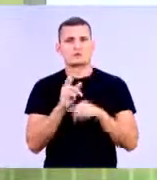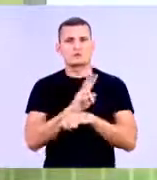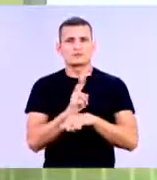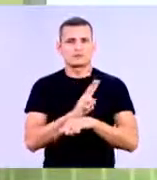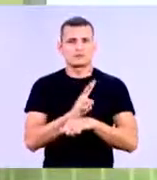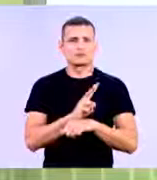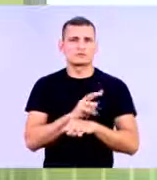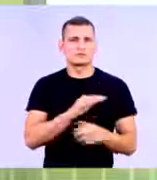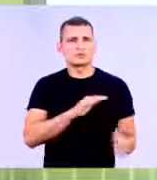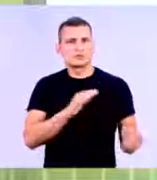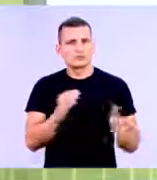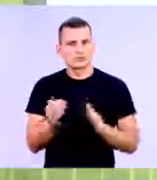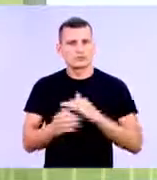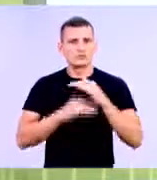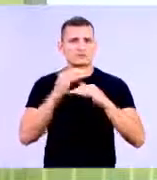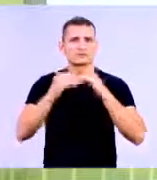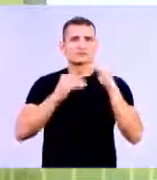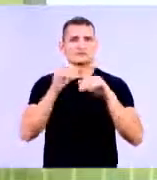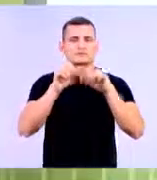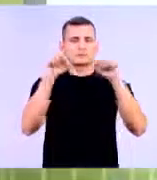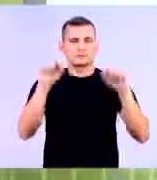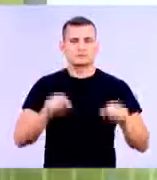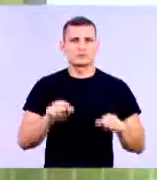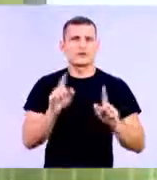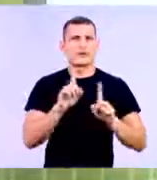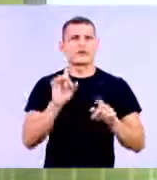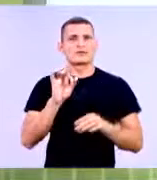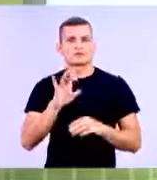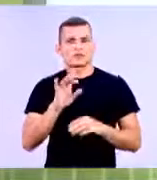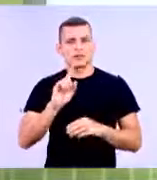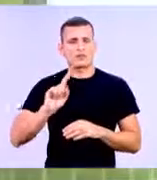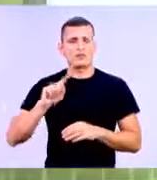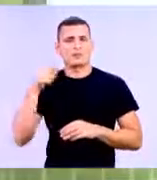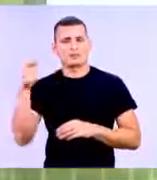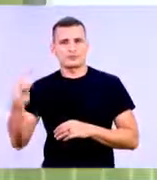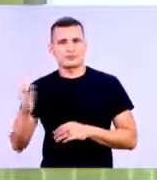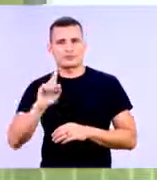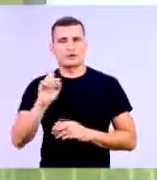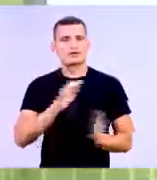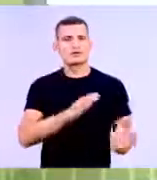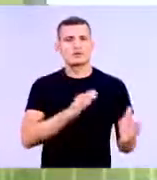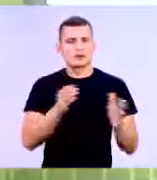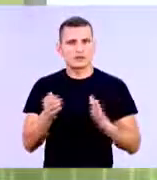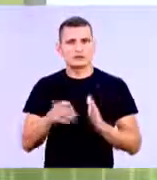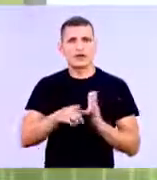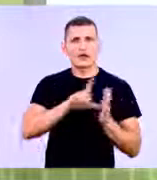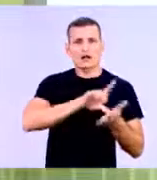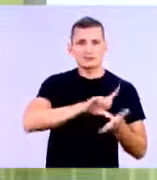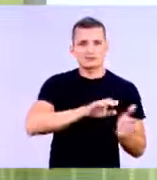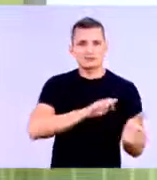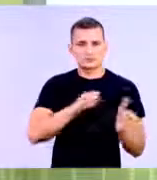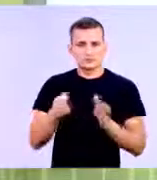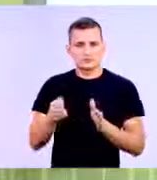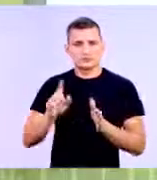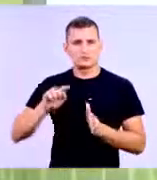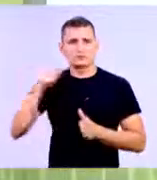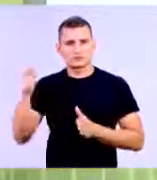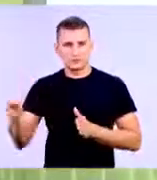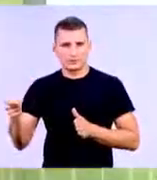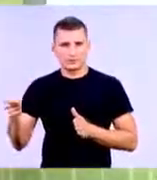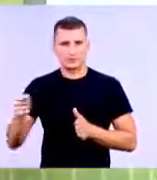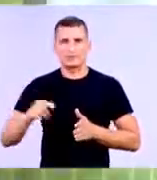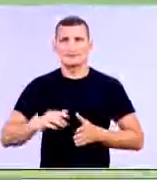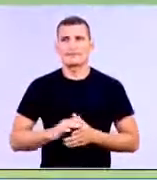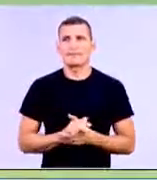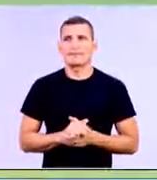durante o desenvolvimento do software. Então, não é só pós, é durante, antes, durante e depois, né?